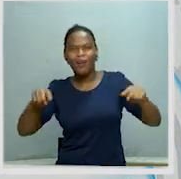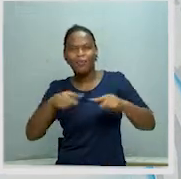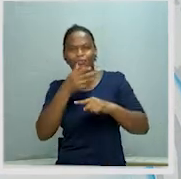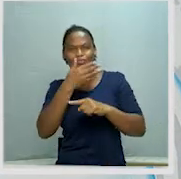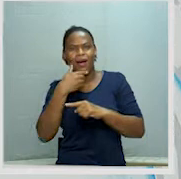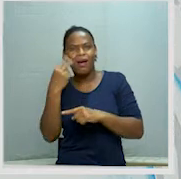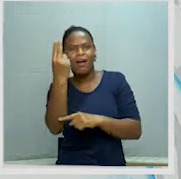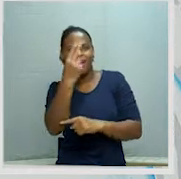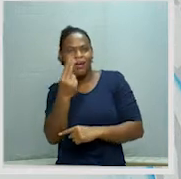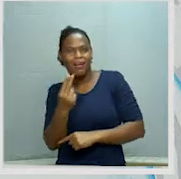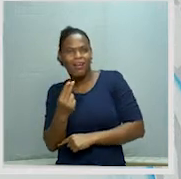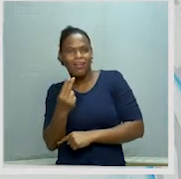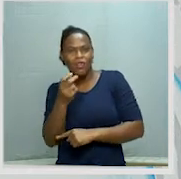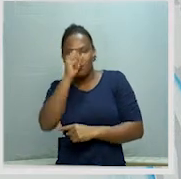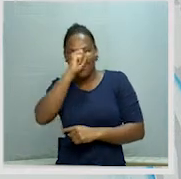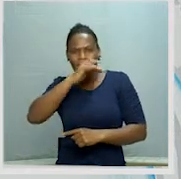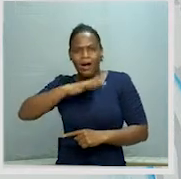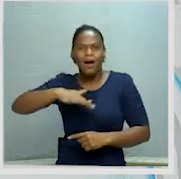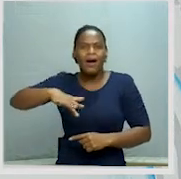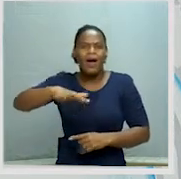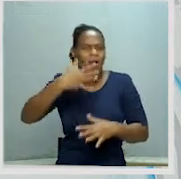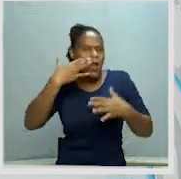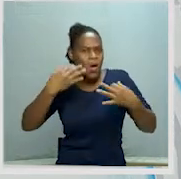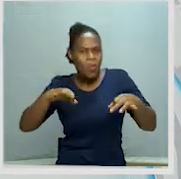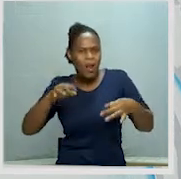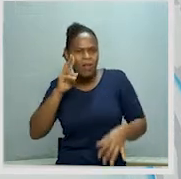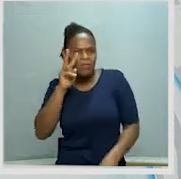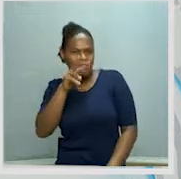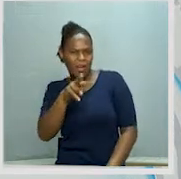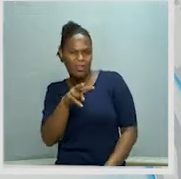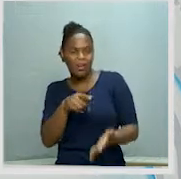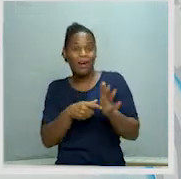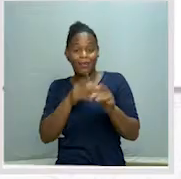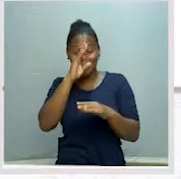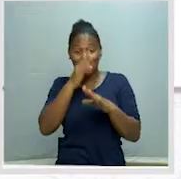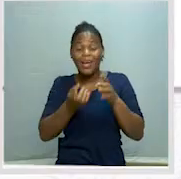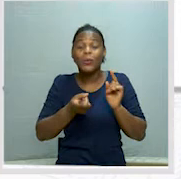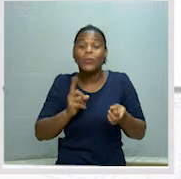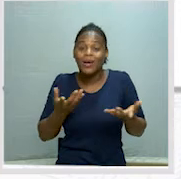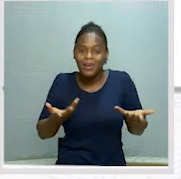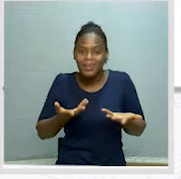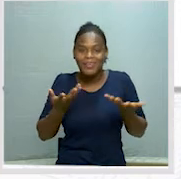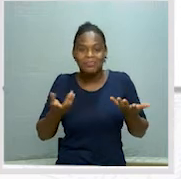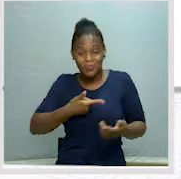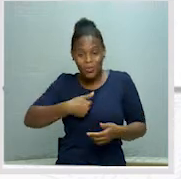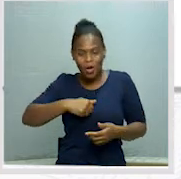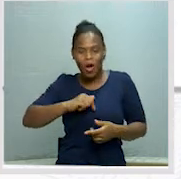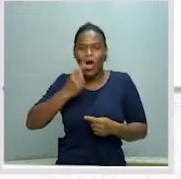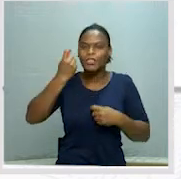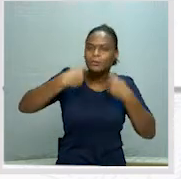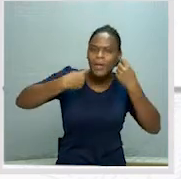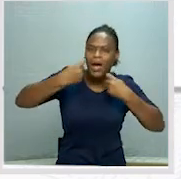pintura, ou perante uma paisagem natural. O que acontece? Fazemos, ou